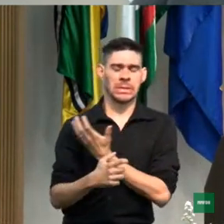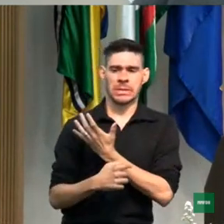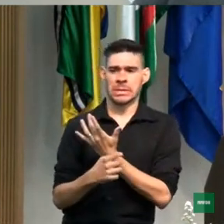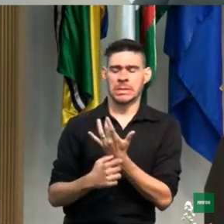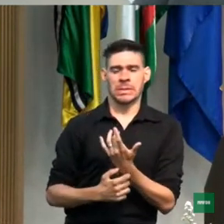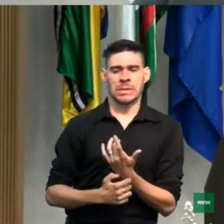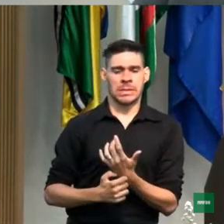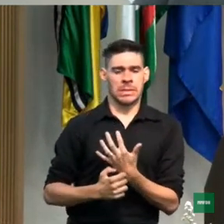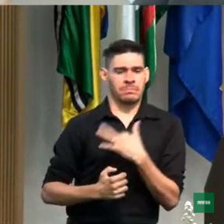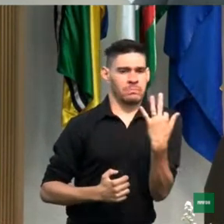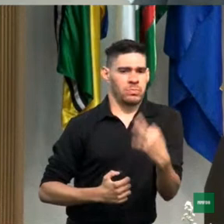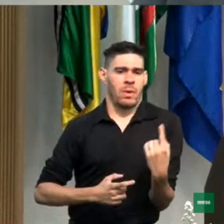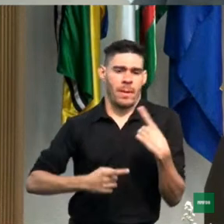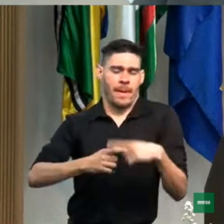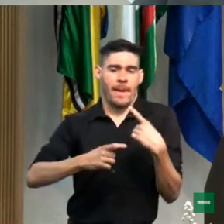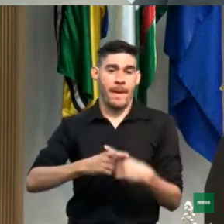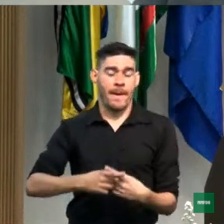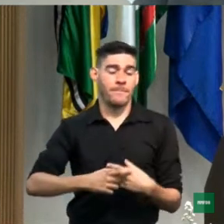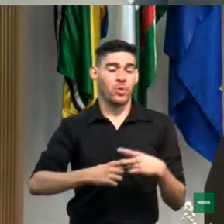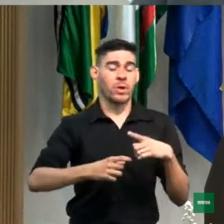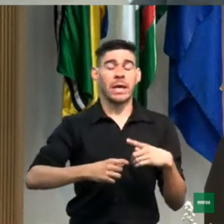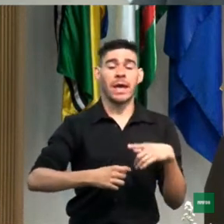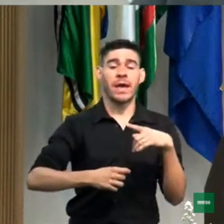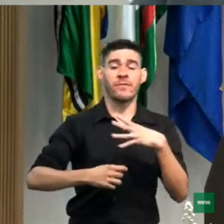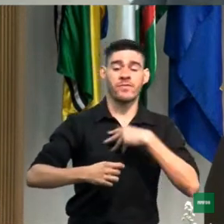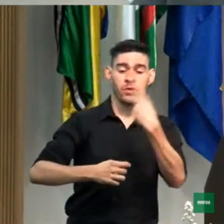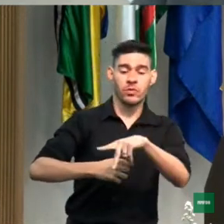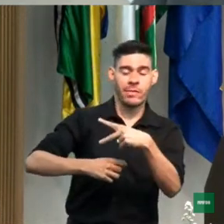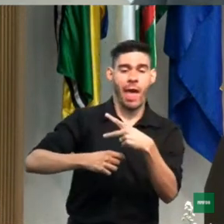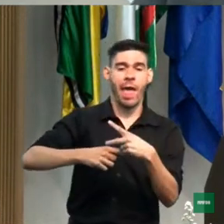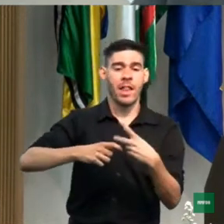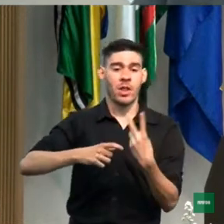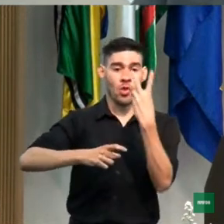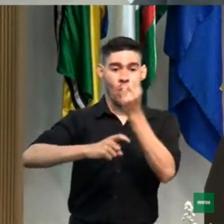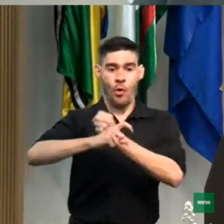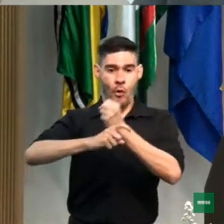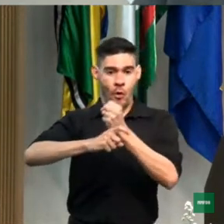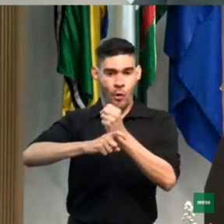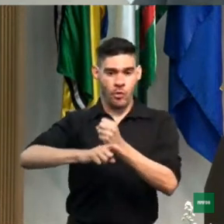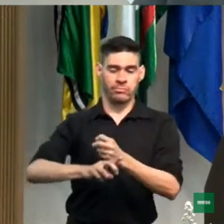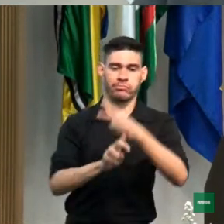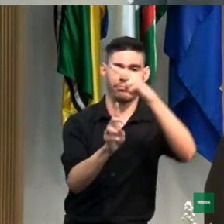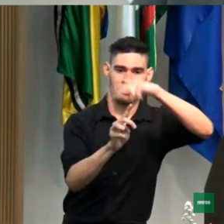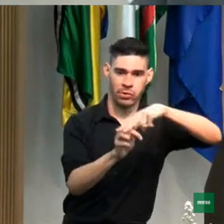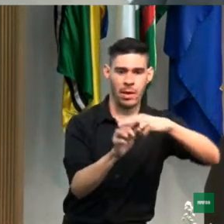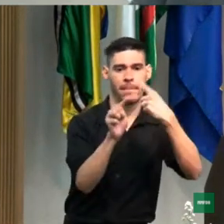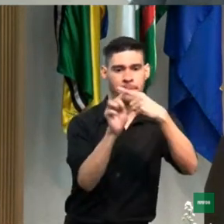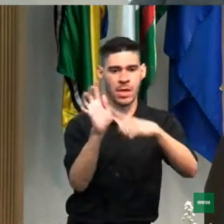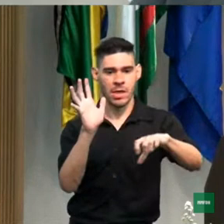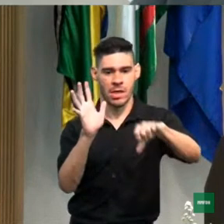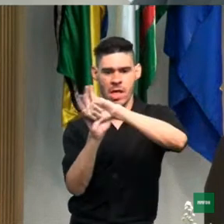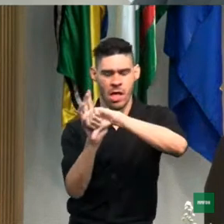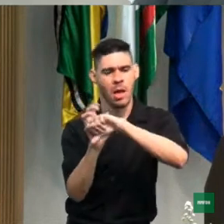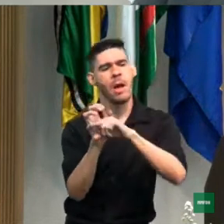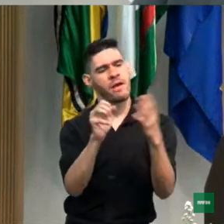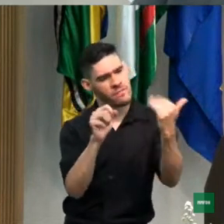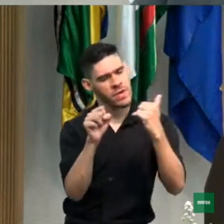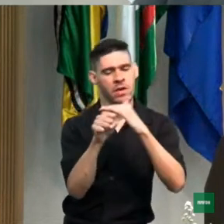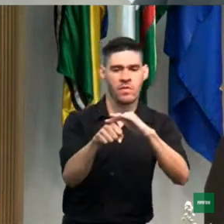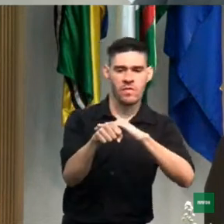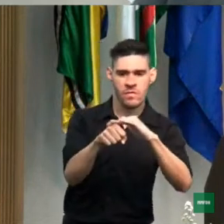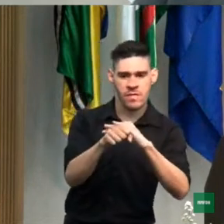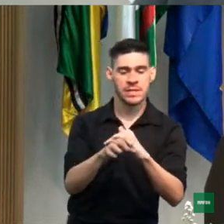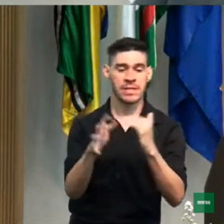envolveu com crime? Será que a empresa não pode vir conversar com a minha secretaria da criança para saber como atender essa família que tem um